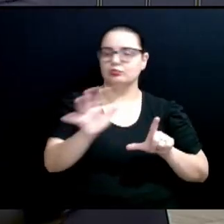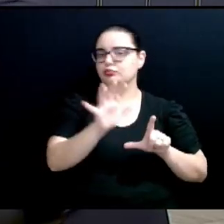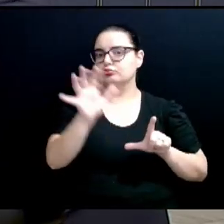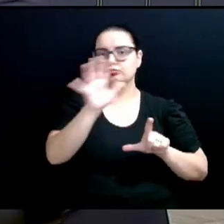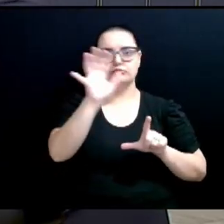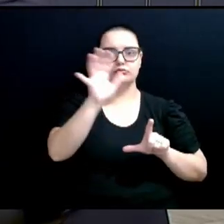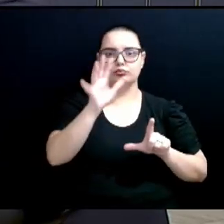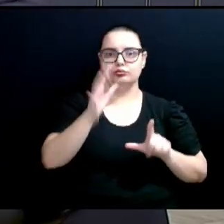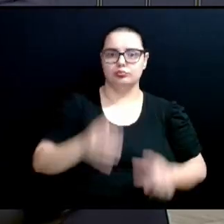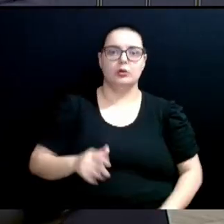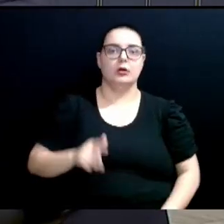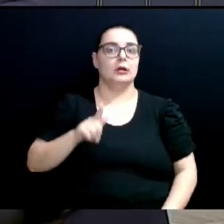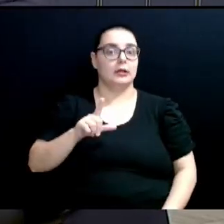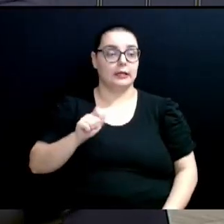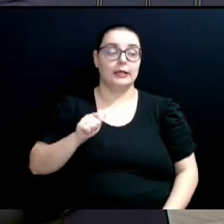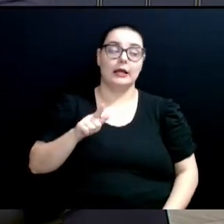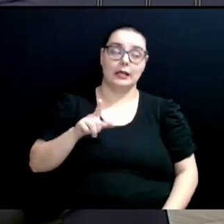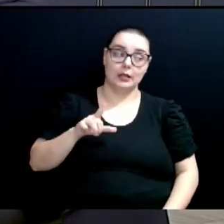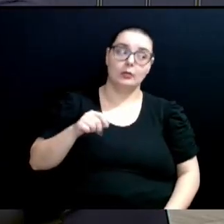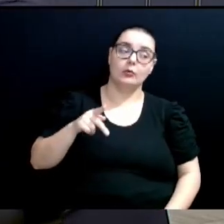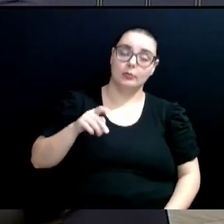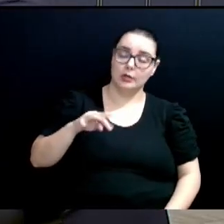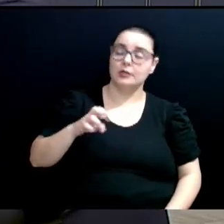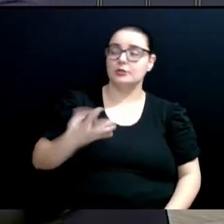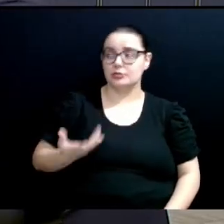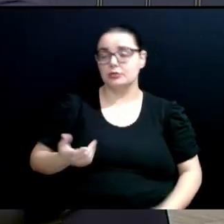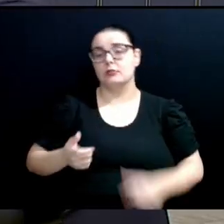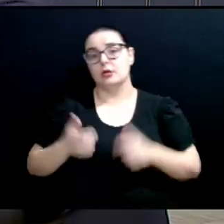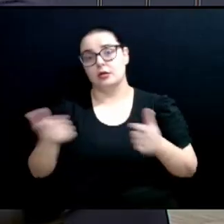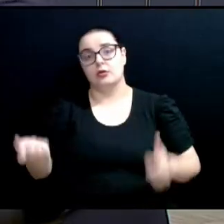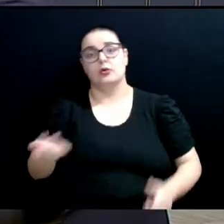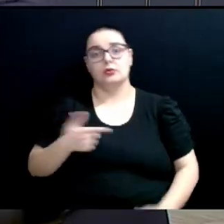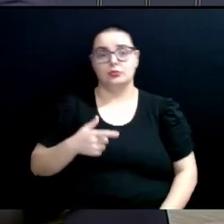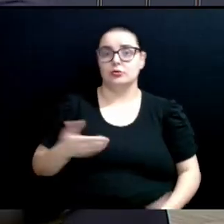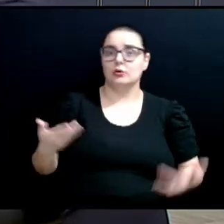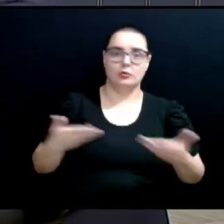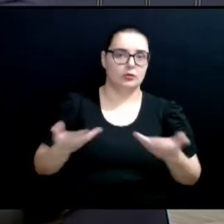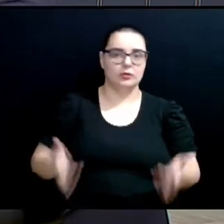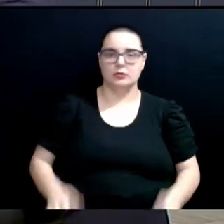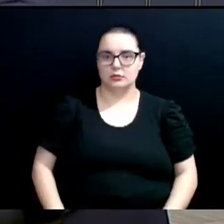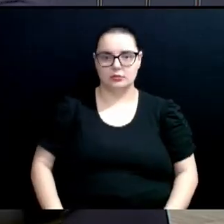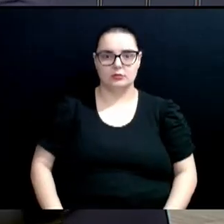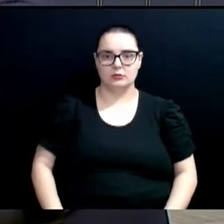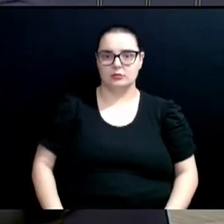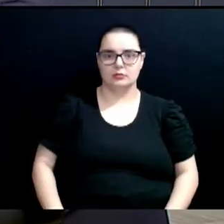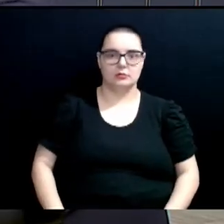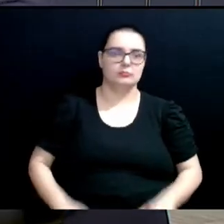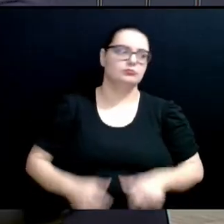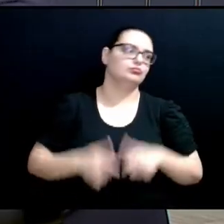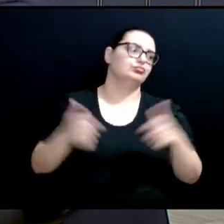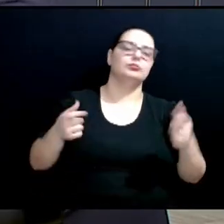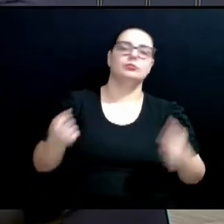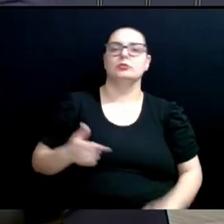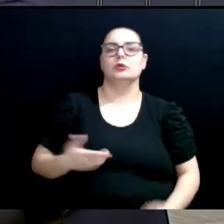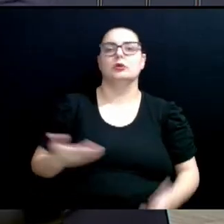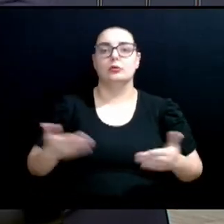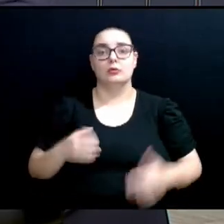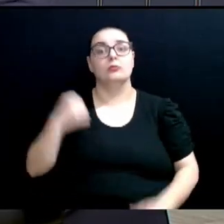galopante, né? Muito maior do que nós temos hoje, mas assim, imensamente maior do que nós temos hoje, um grave problema